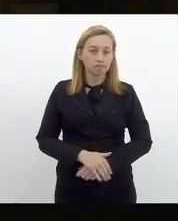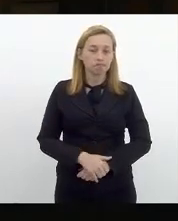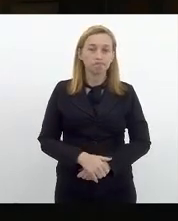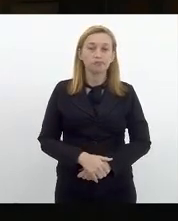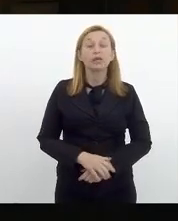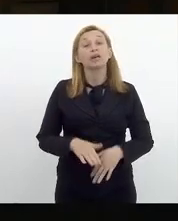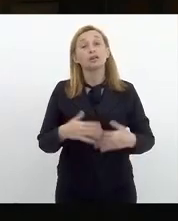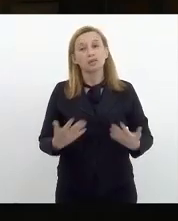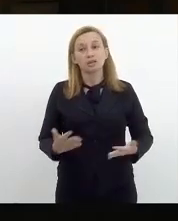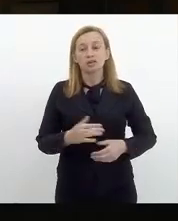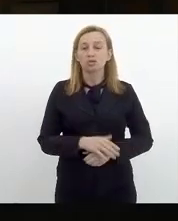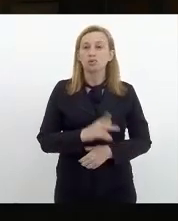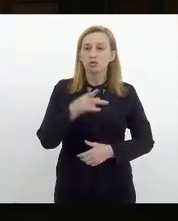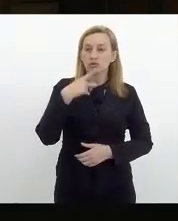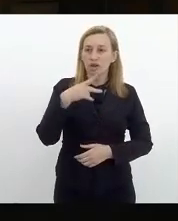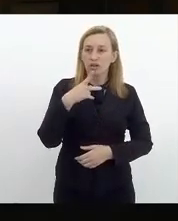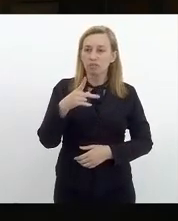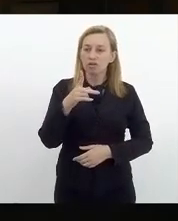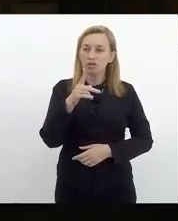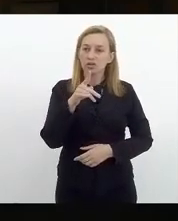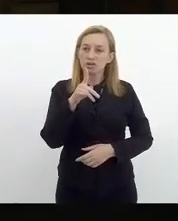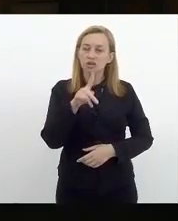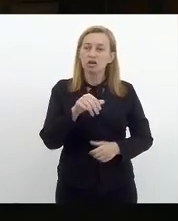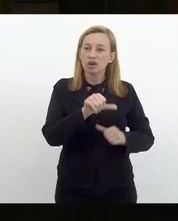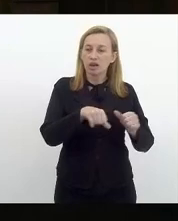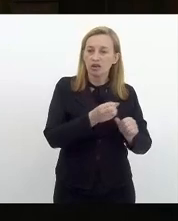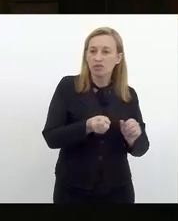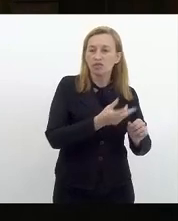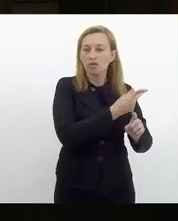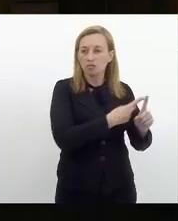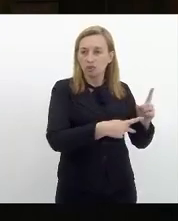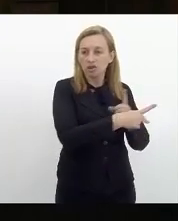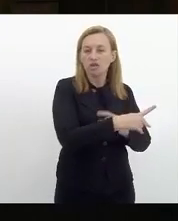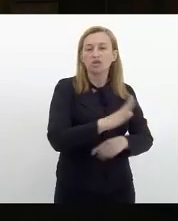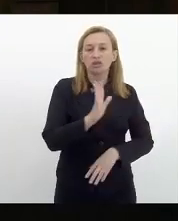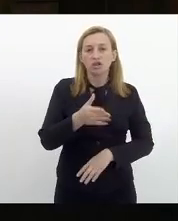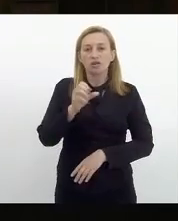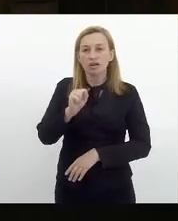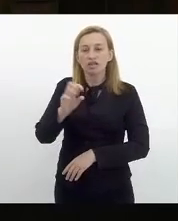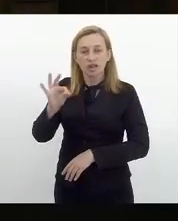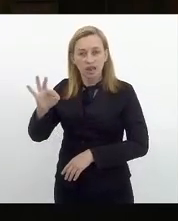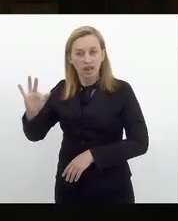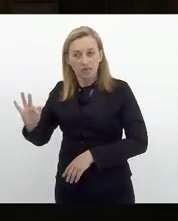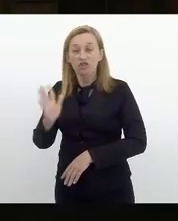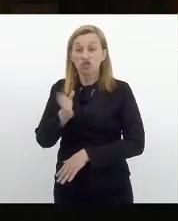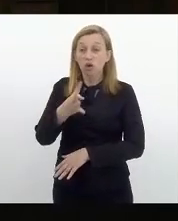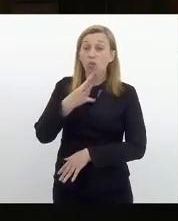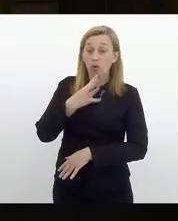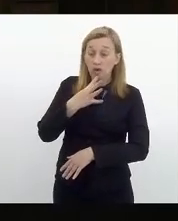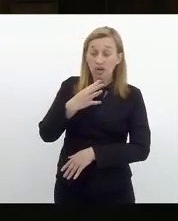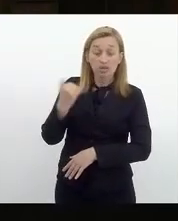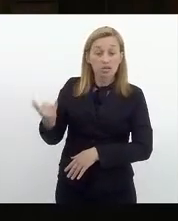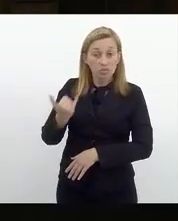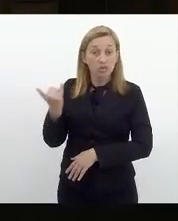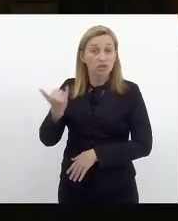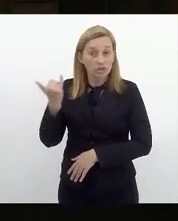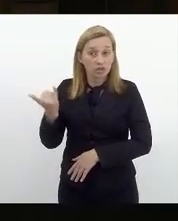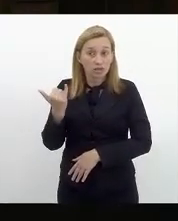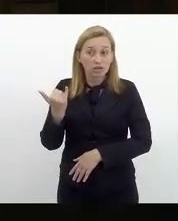No entanto quando falamos da reforma da Previdência o próprio STF já reconhece jurisprudência é pacífica